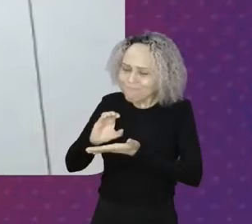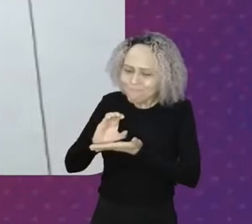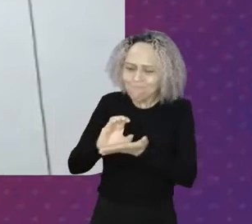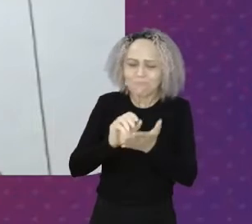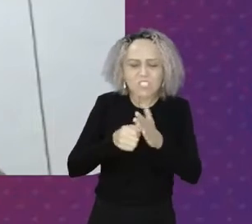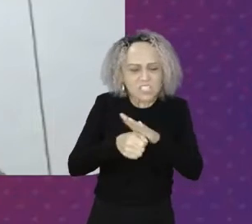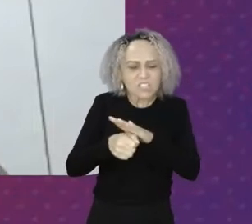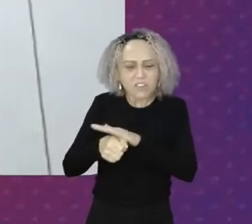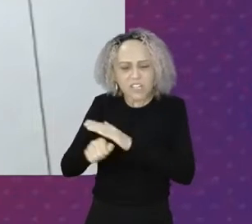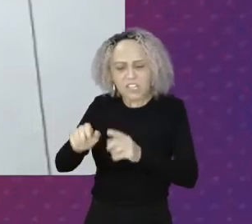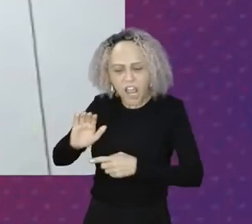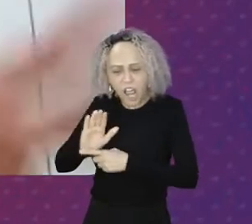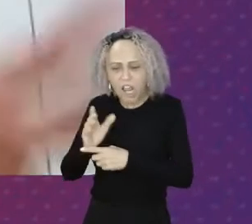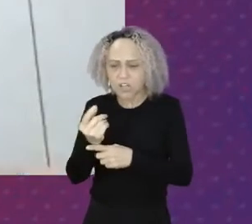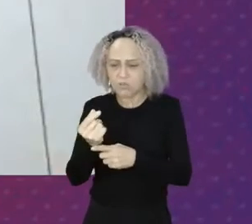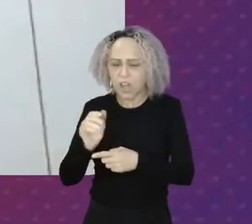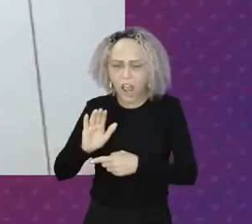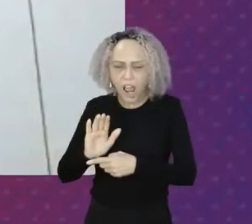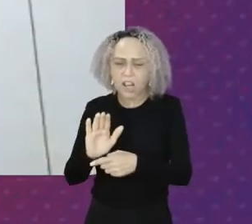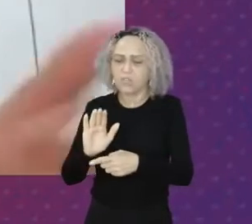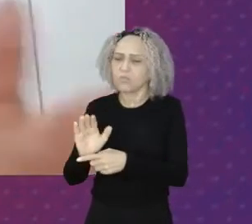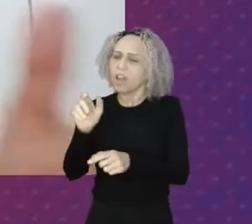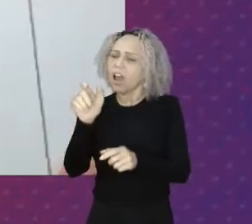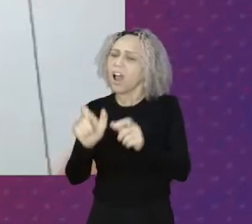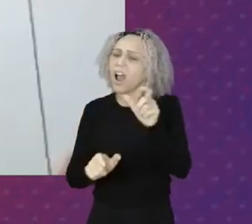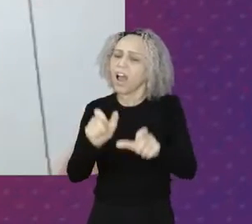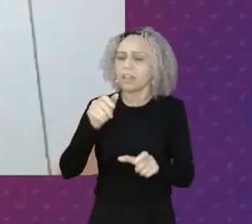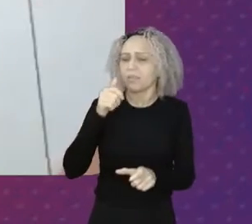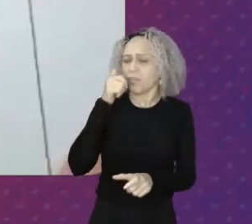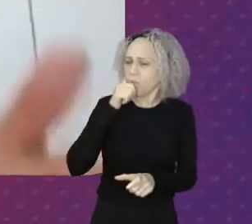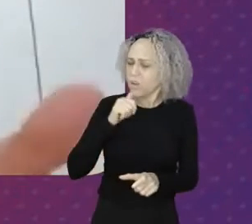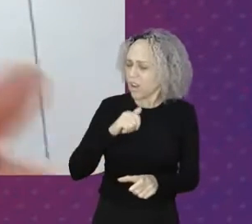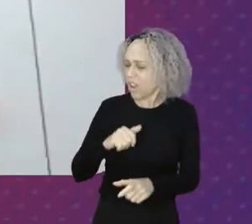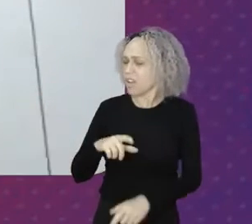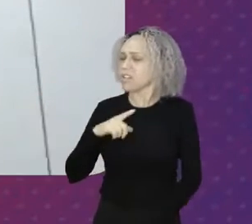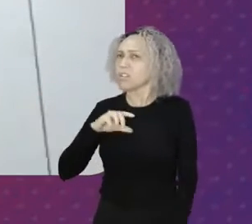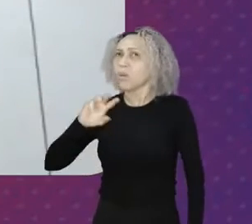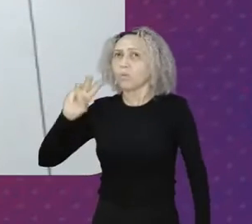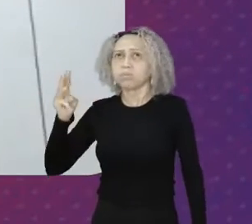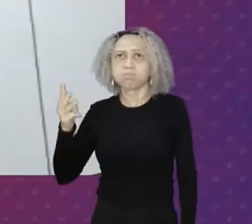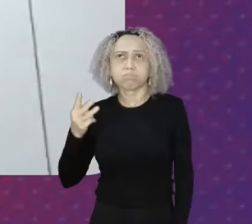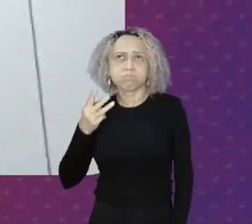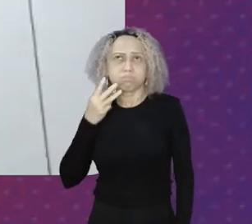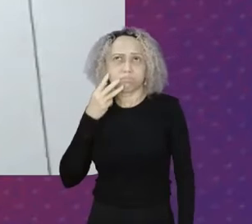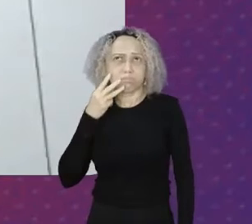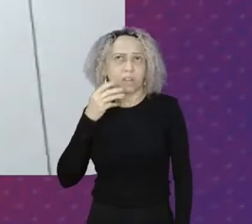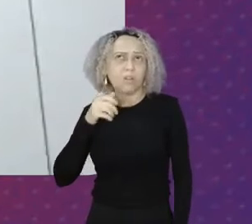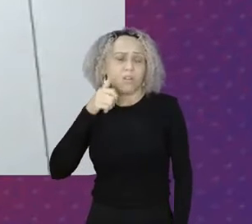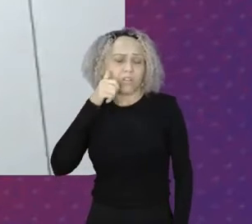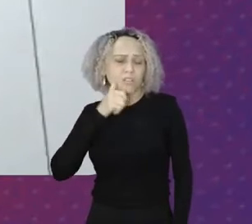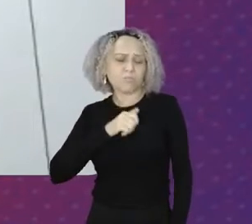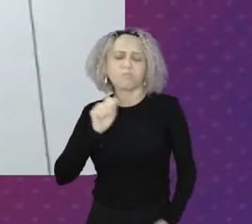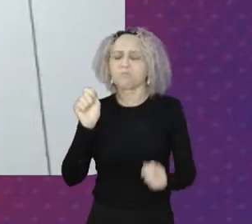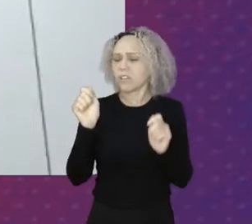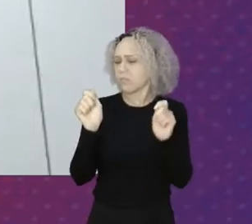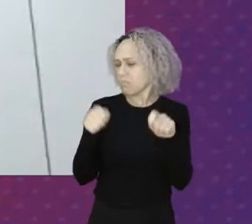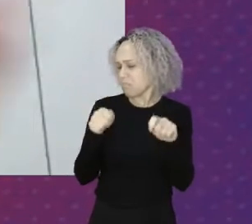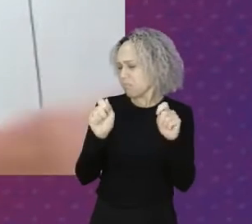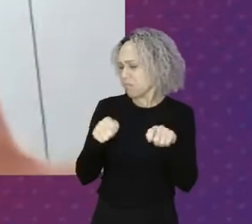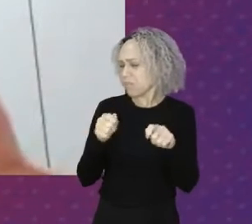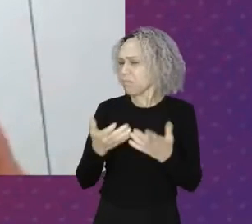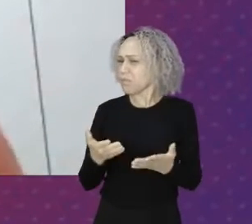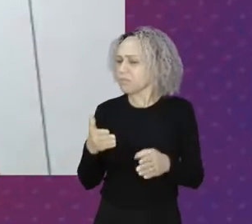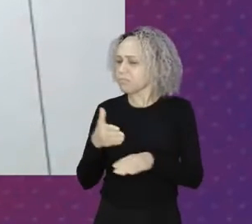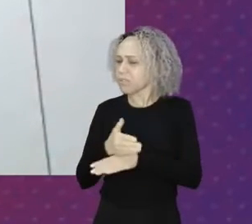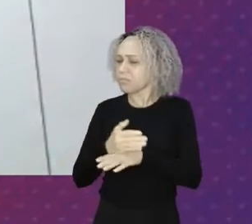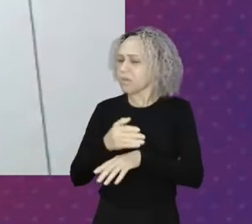eleitas, porque nós temos milhões de mulheres capacitadas, prontas para ocupar esses espaços de poder e decisão, mas a gente tem uma série